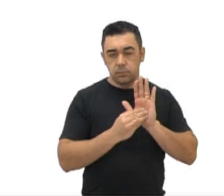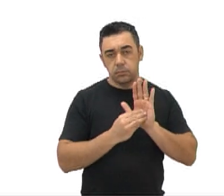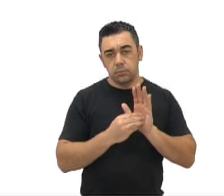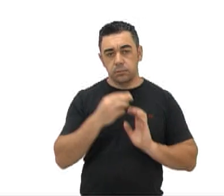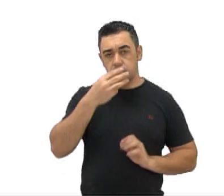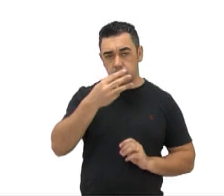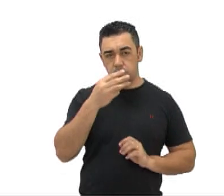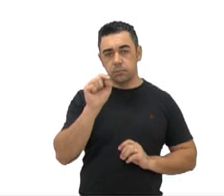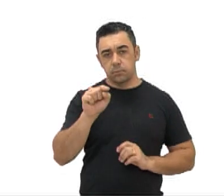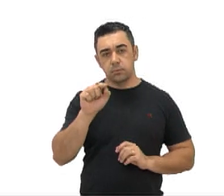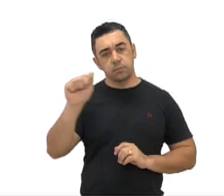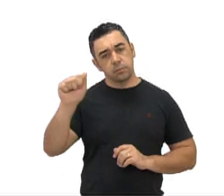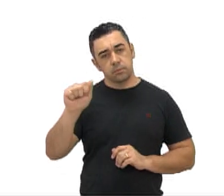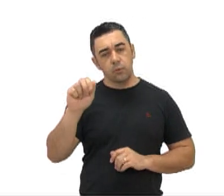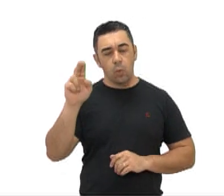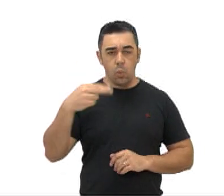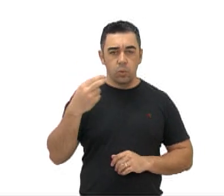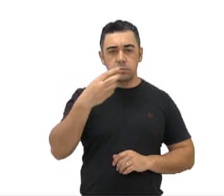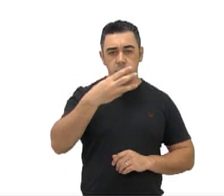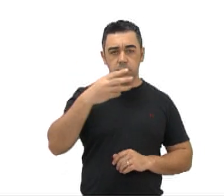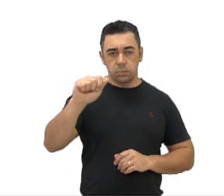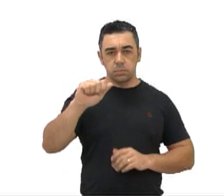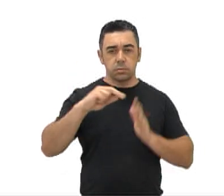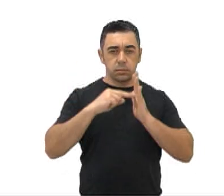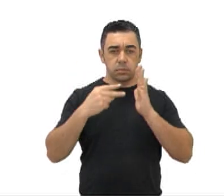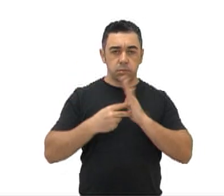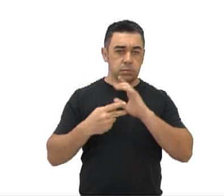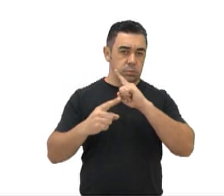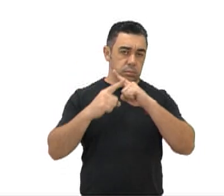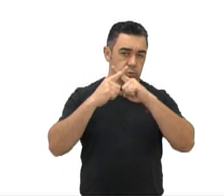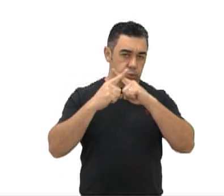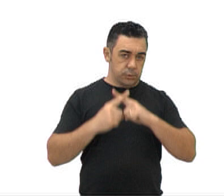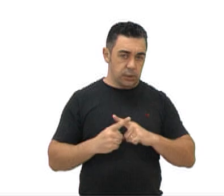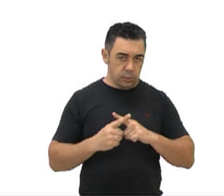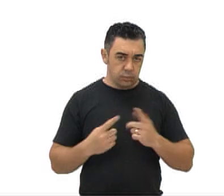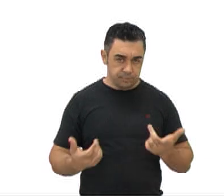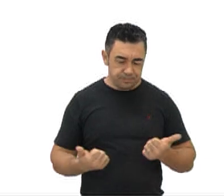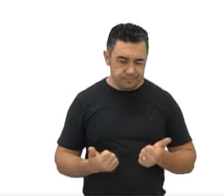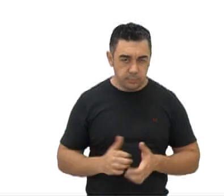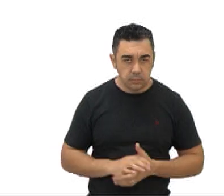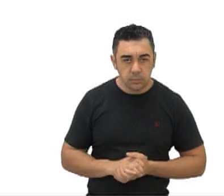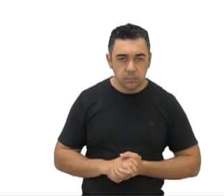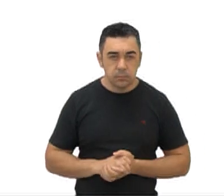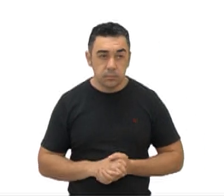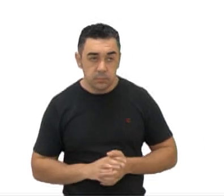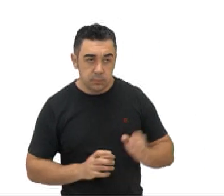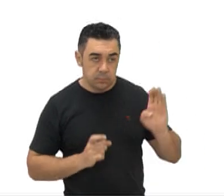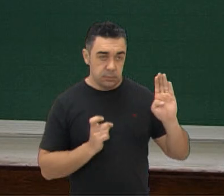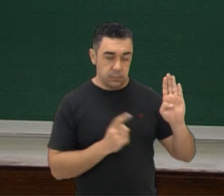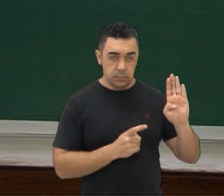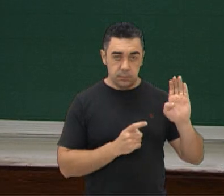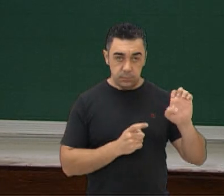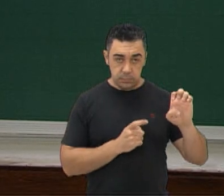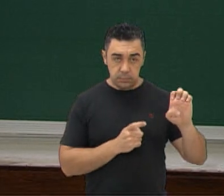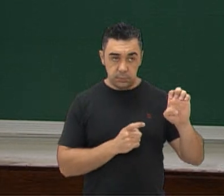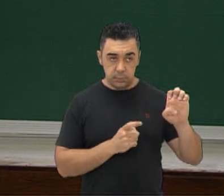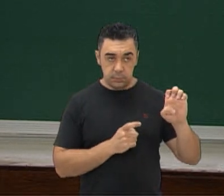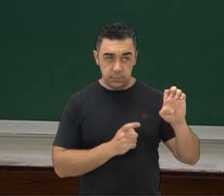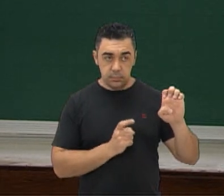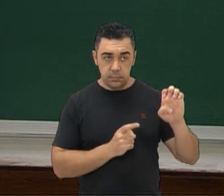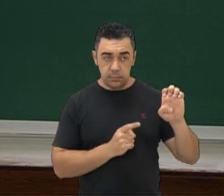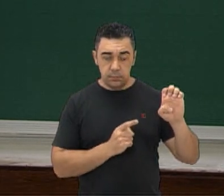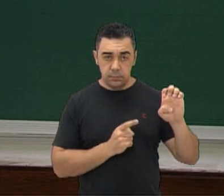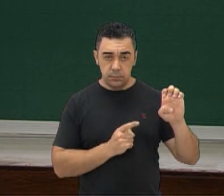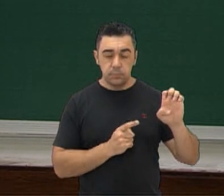entre a letra existe um sinal de multiplicação. Na letra E, 5/4 de um